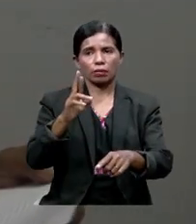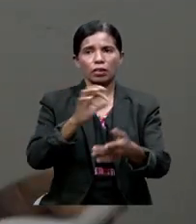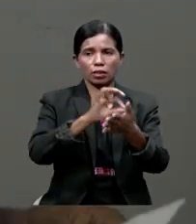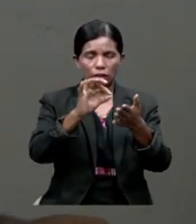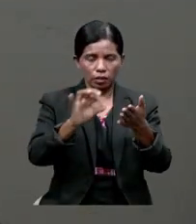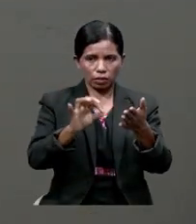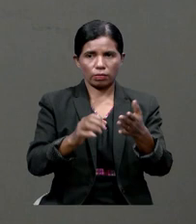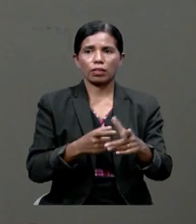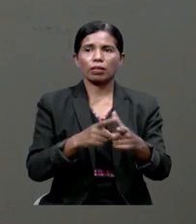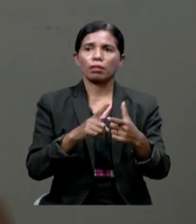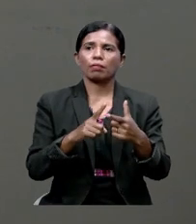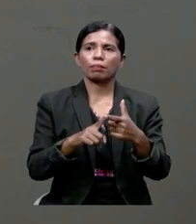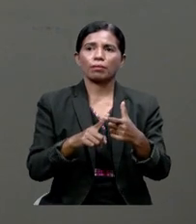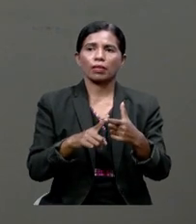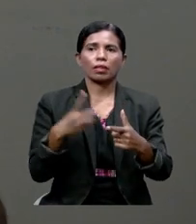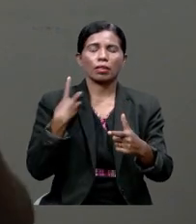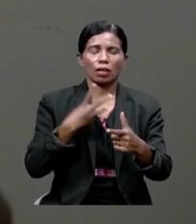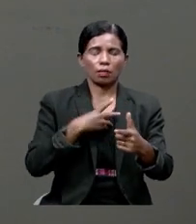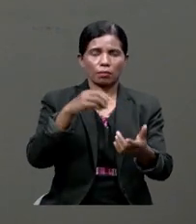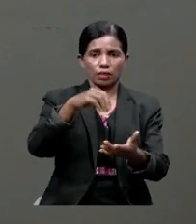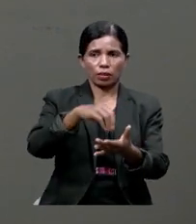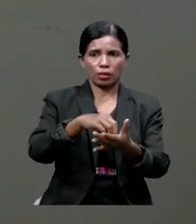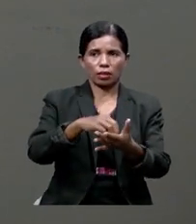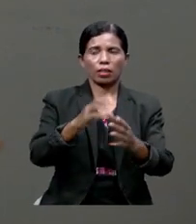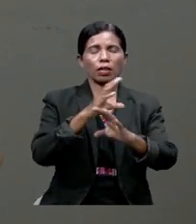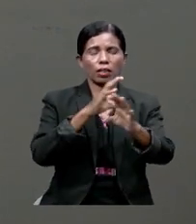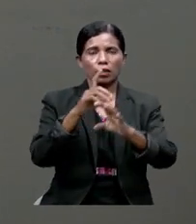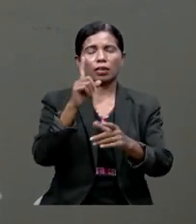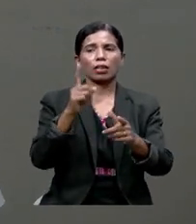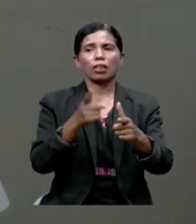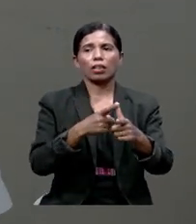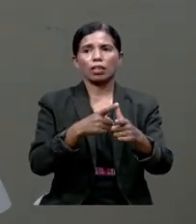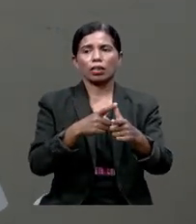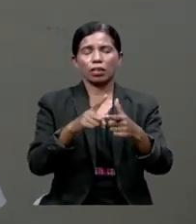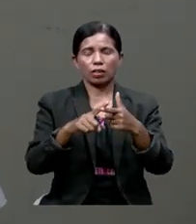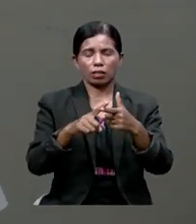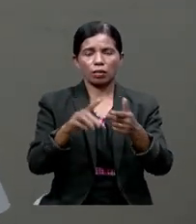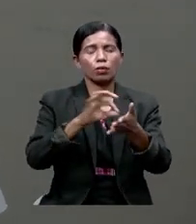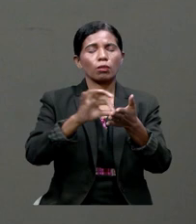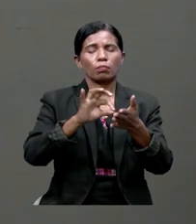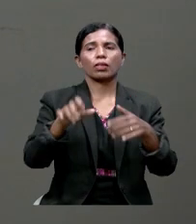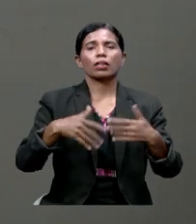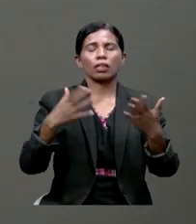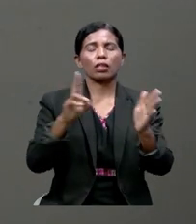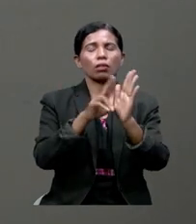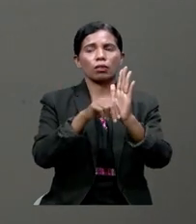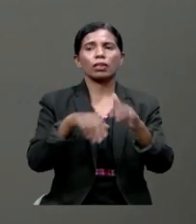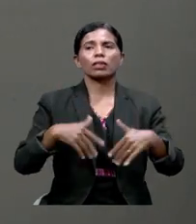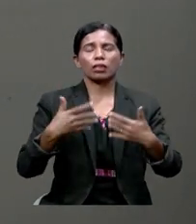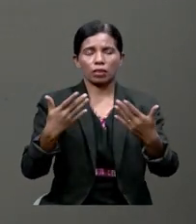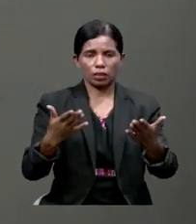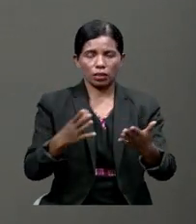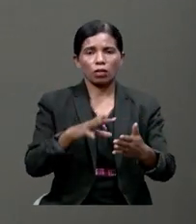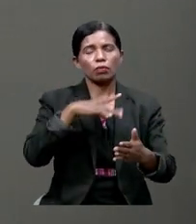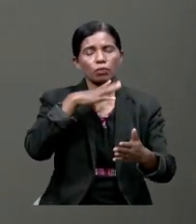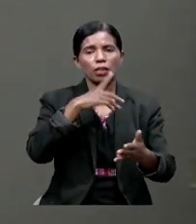sini. Ini kami tahu kata, ini kereta taman ho, siapa matrikulan saya dan ini taman sahoras, ini kategori lisu ini